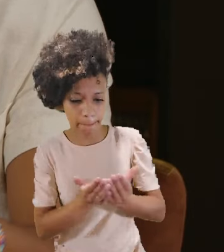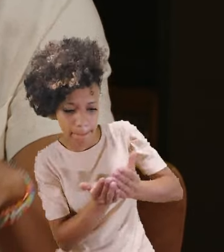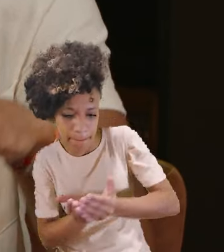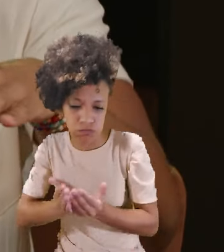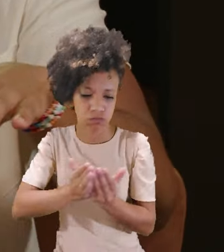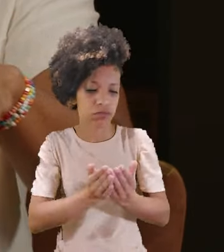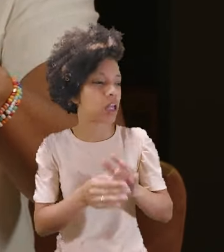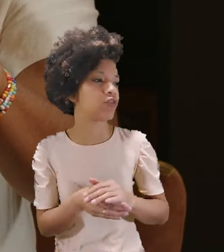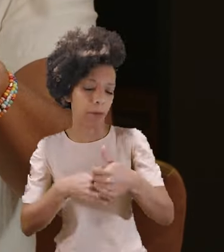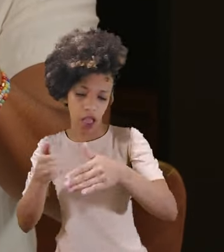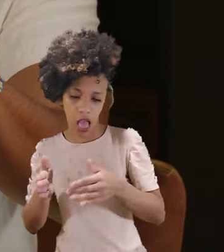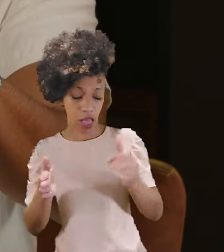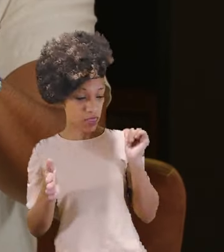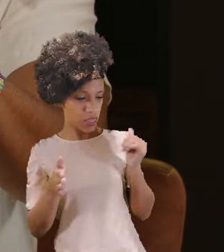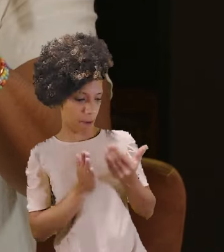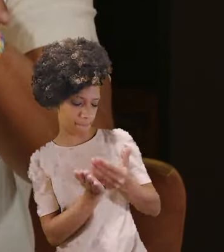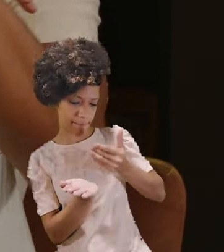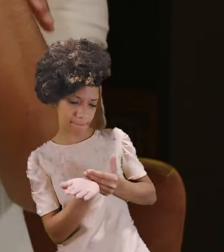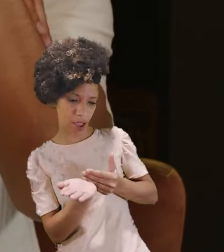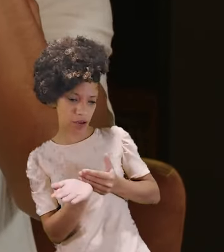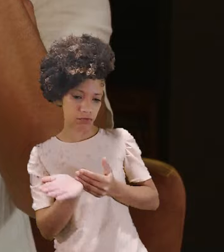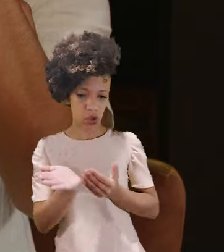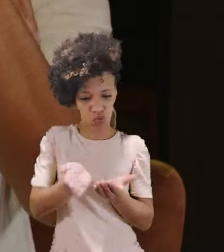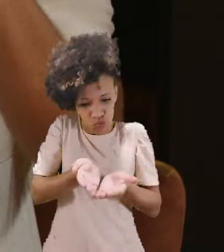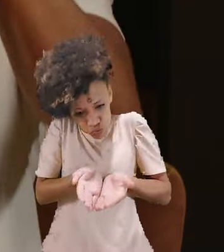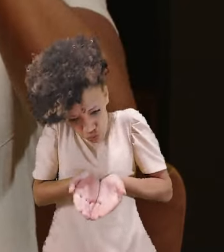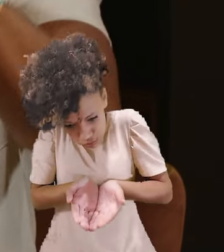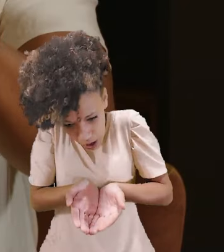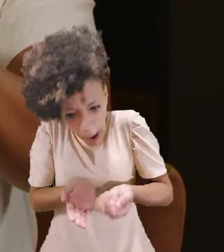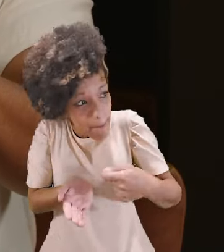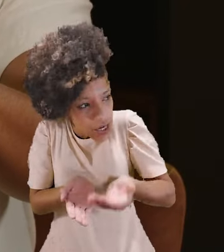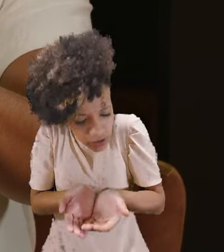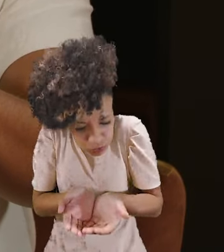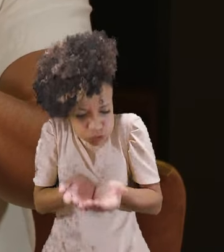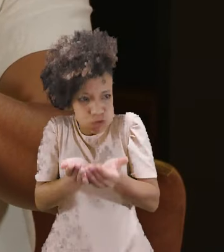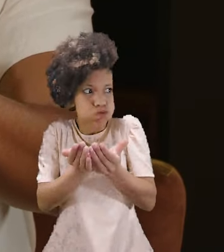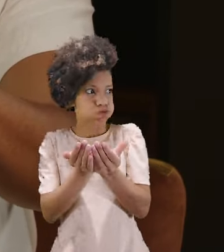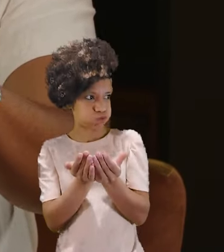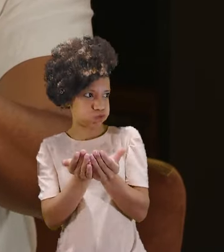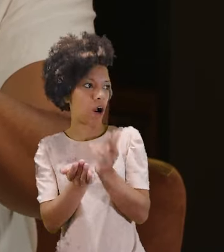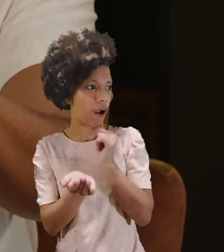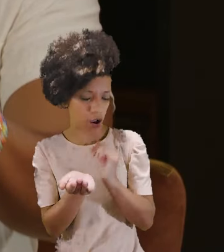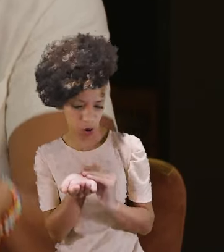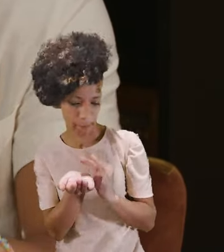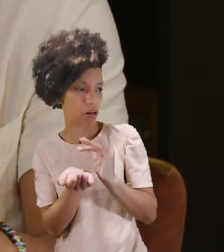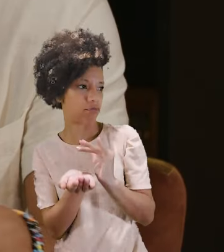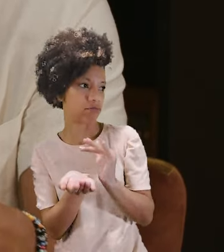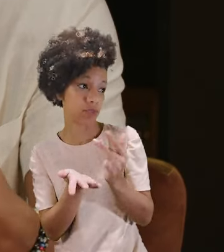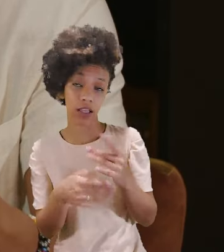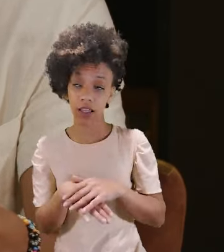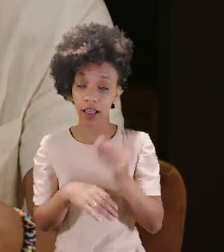então tipo assim ah eu tirei muita carga aqui de trás pola viva vai fazer assim tu tem que botar carga atrás ele tem botar água